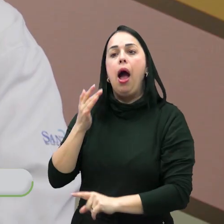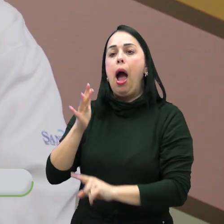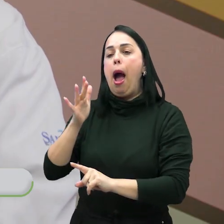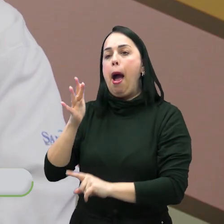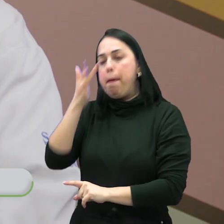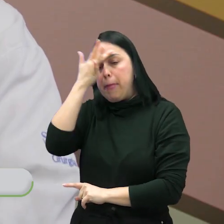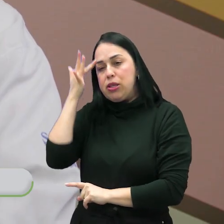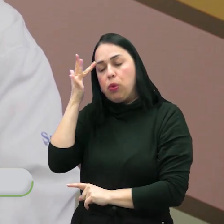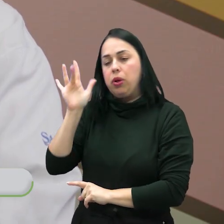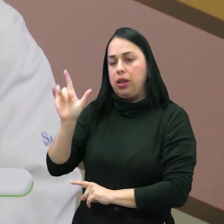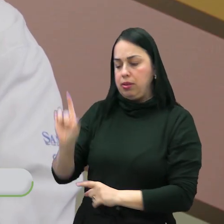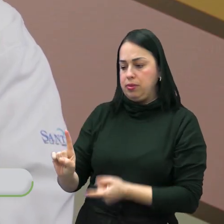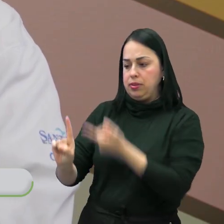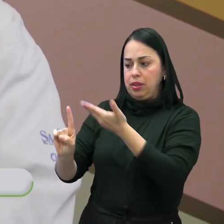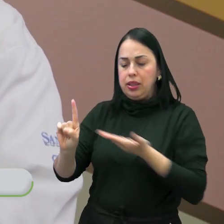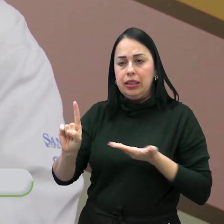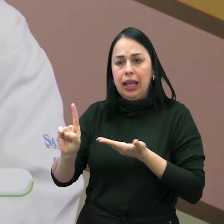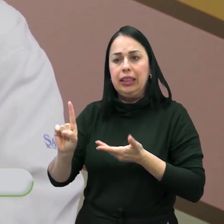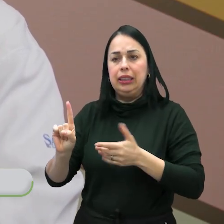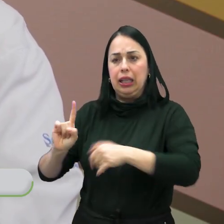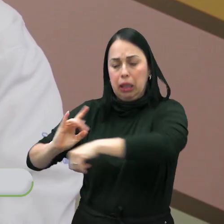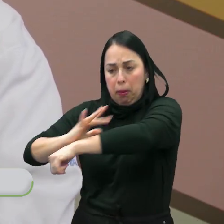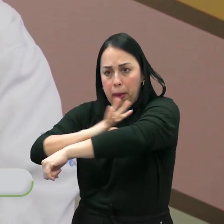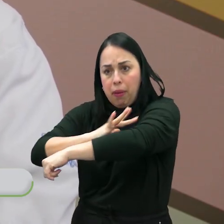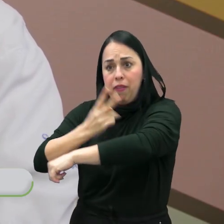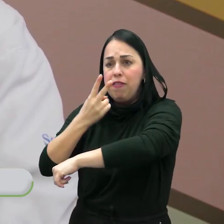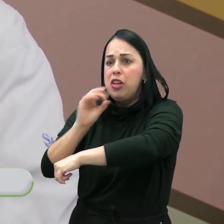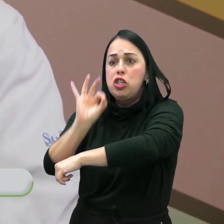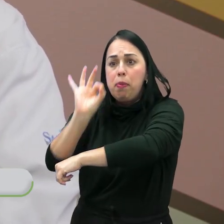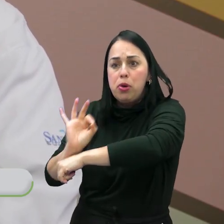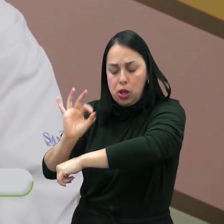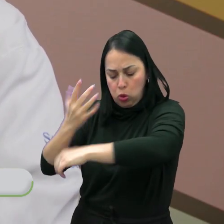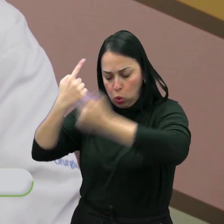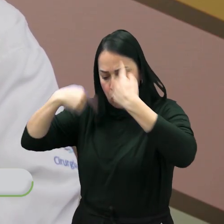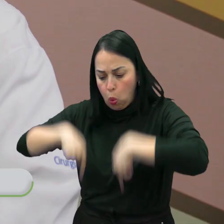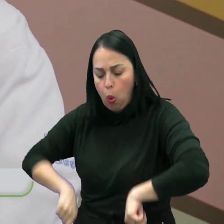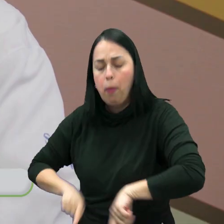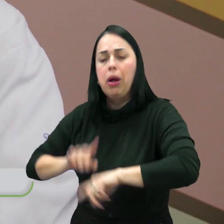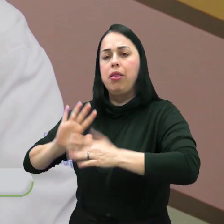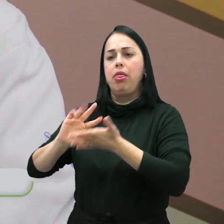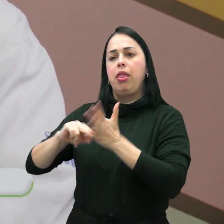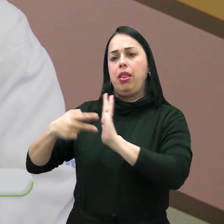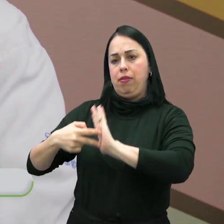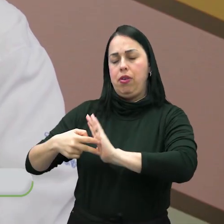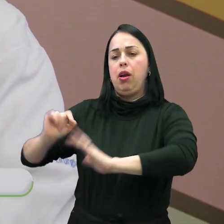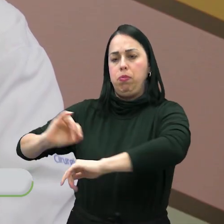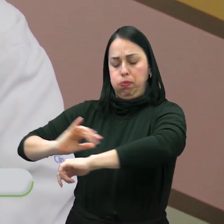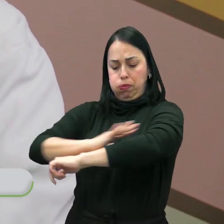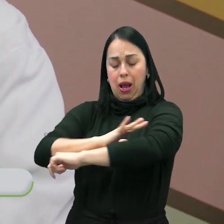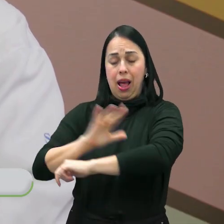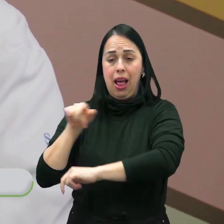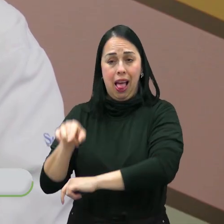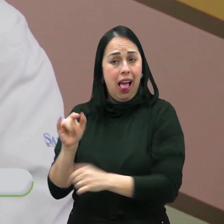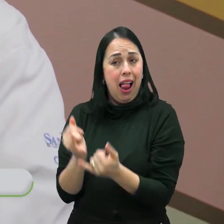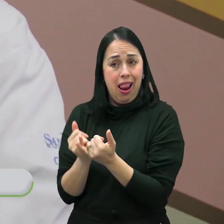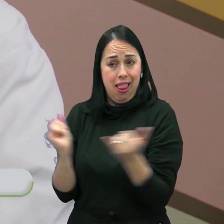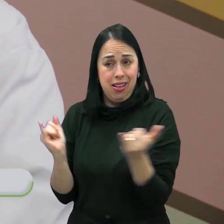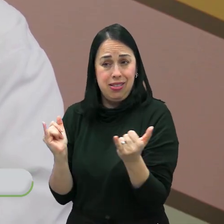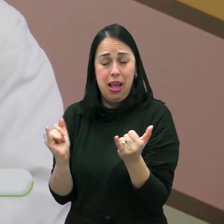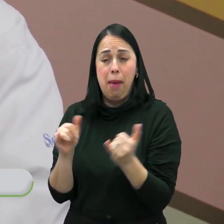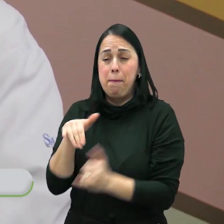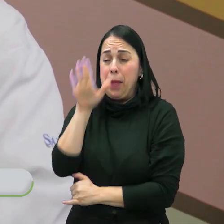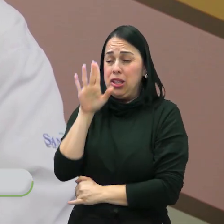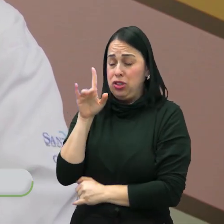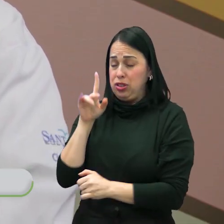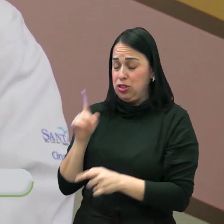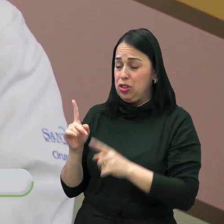queimadura com mais de 20%, a partir de 20% da superfície corporal, de um grande queimado. No caso das elétricas, isso é um pouco mais